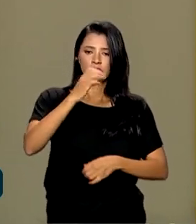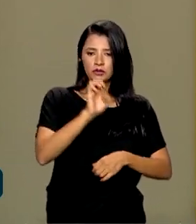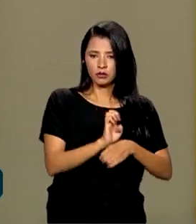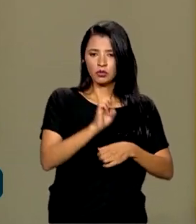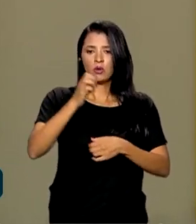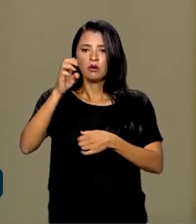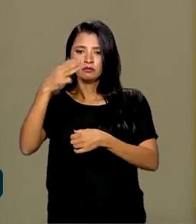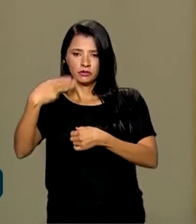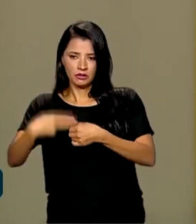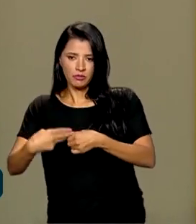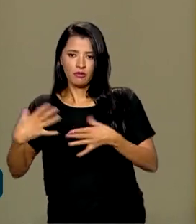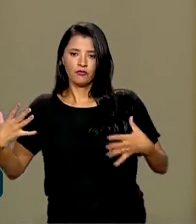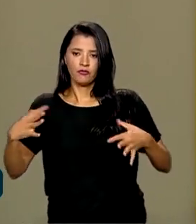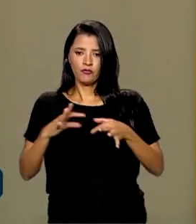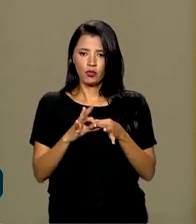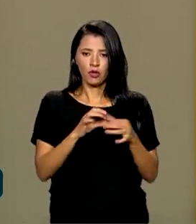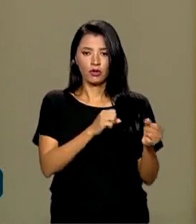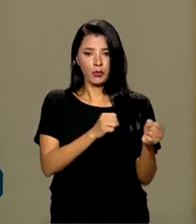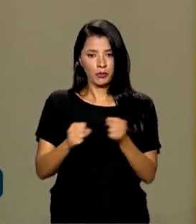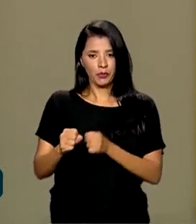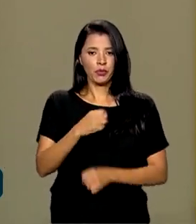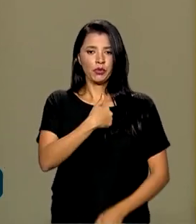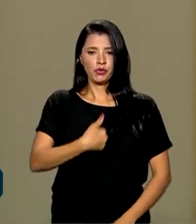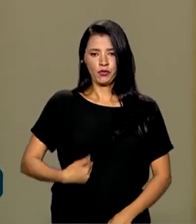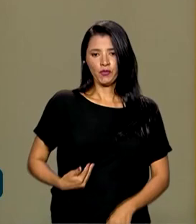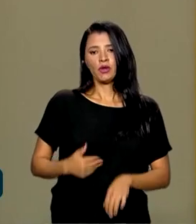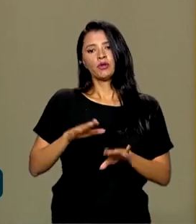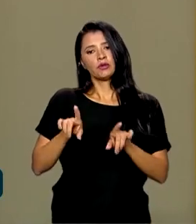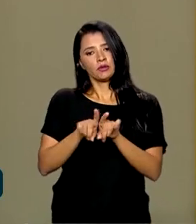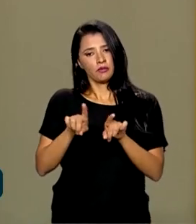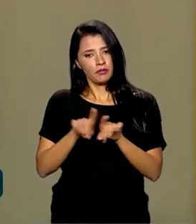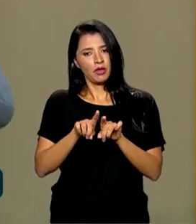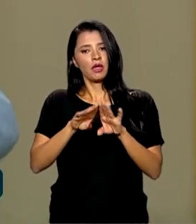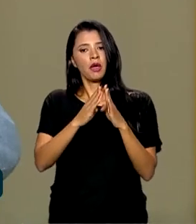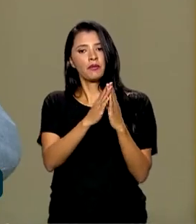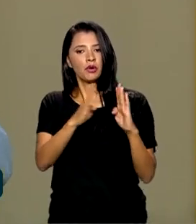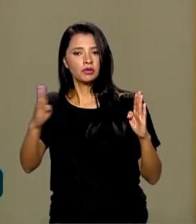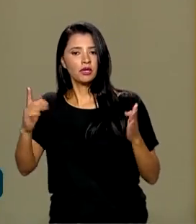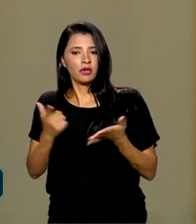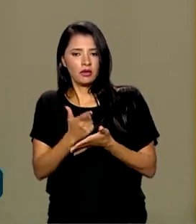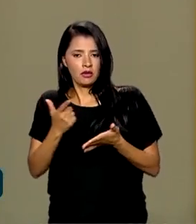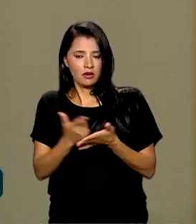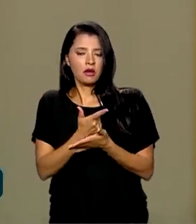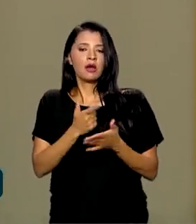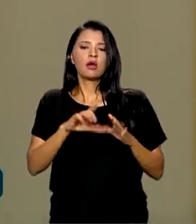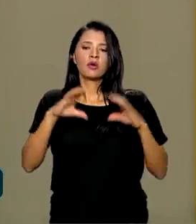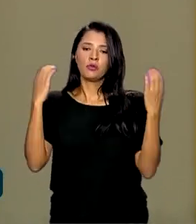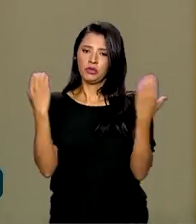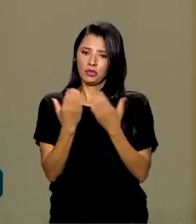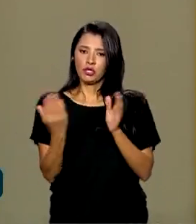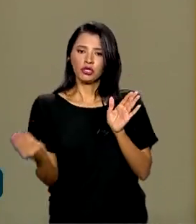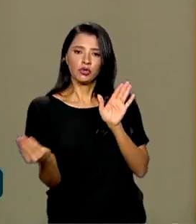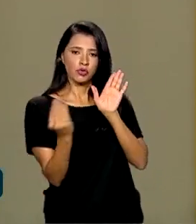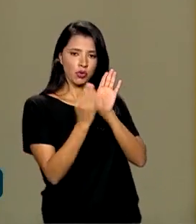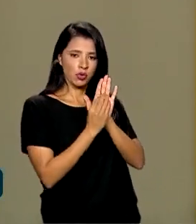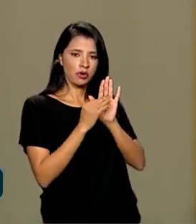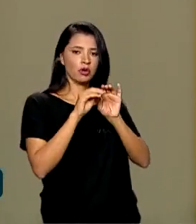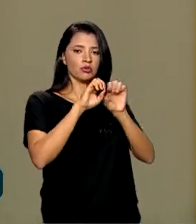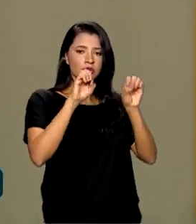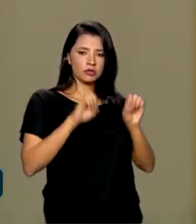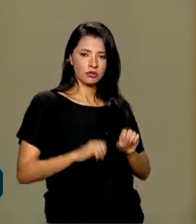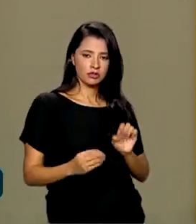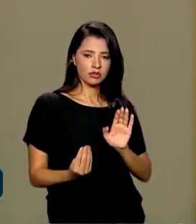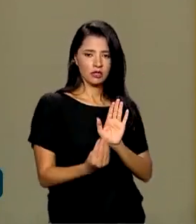municipais, portanto, vinculadas ao poder público, mas também as bibliotecas comunitárias que a gente está inserindo agora no sistema. Então, assim, as bibliotecas